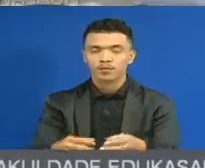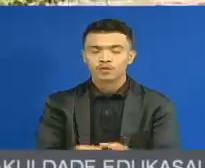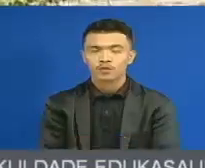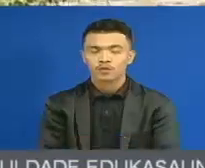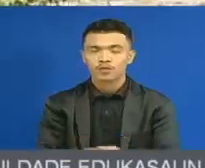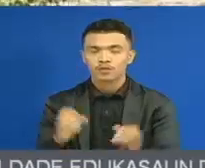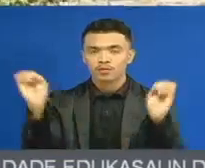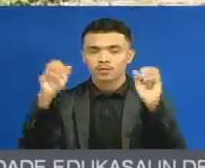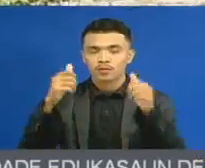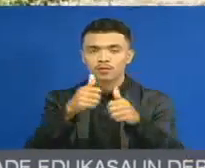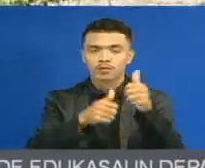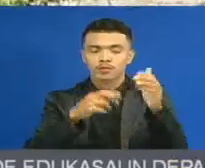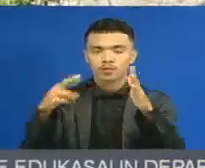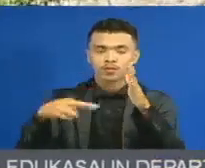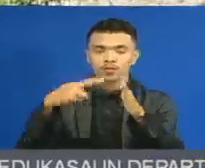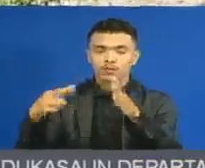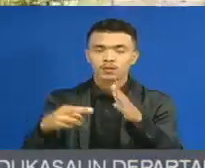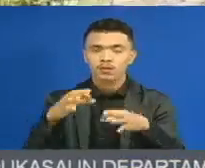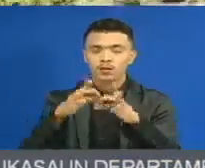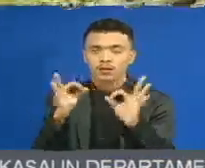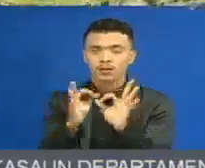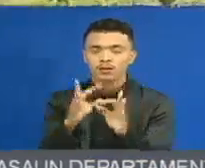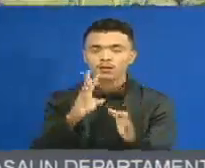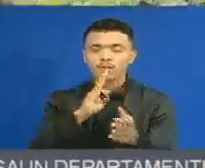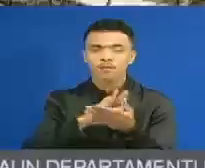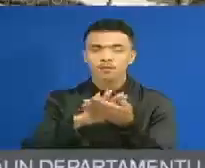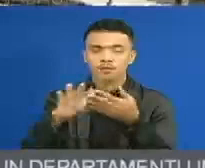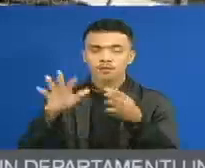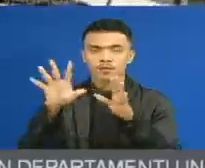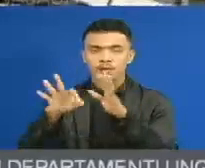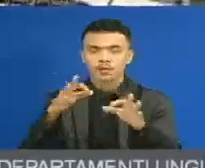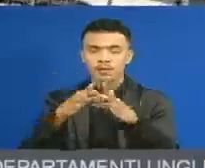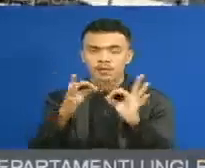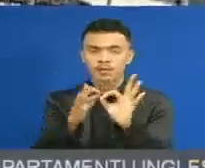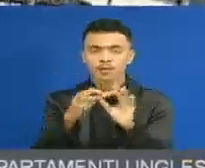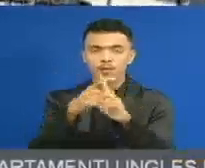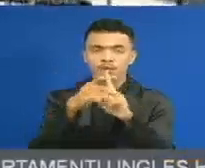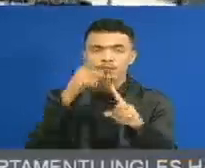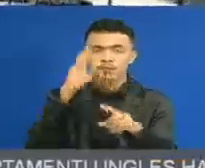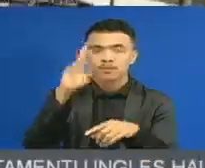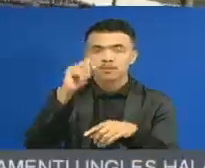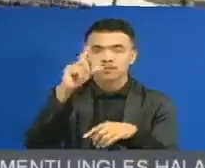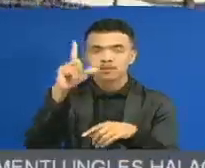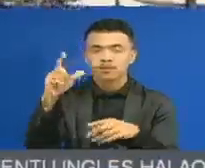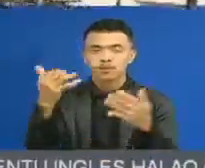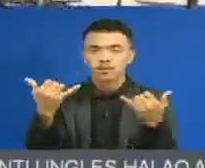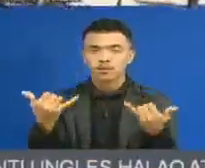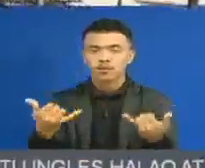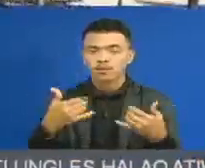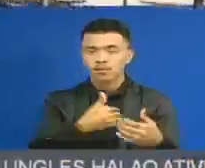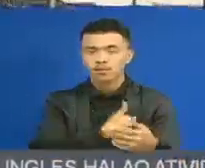prese antes ne sistema canalização bemos ba warwana hetan rehabilitação husi BTL me beto o hinse da